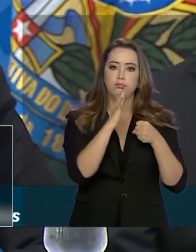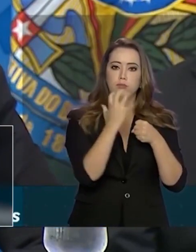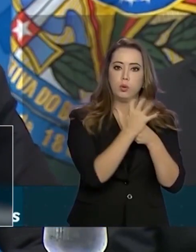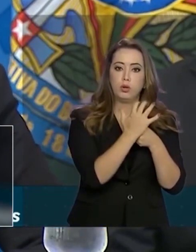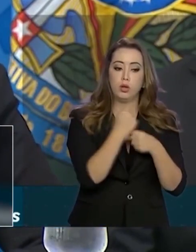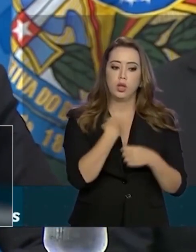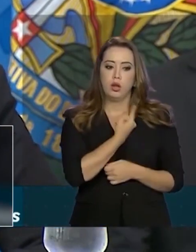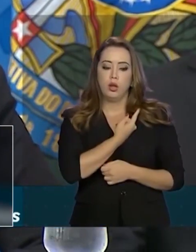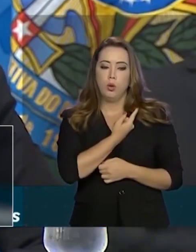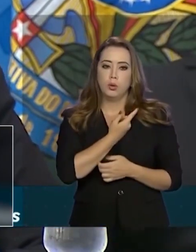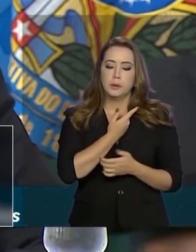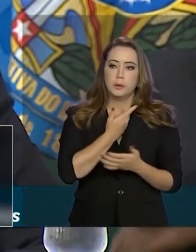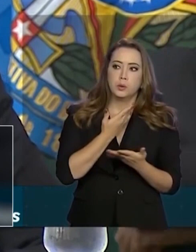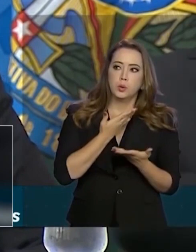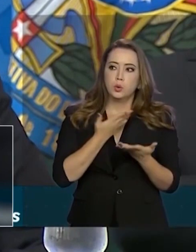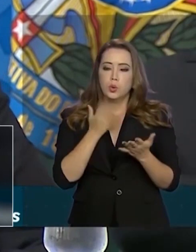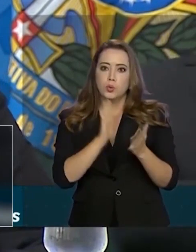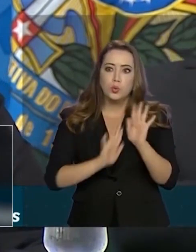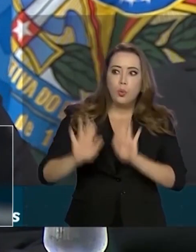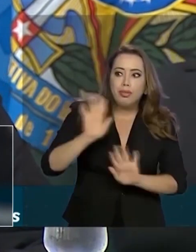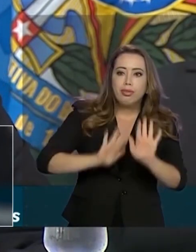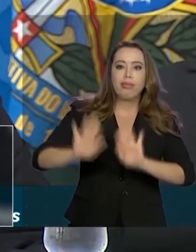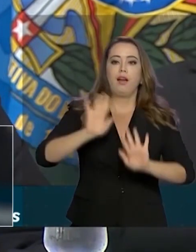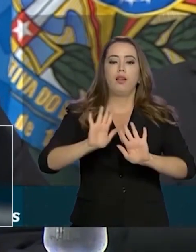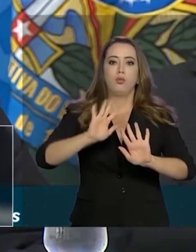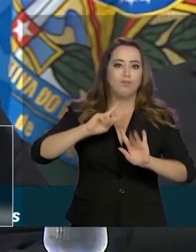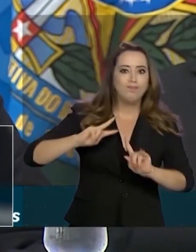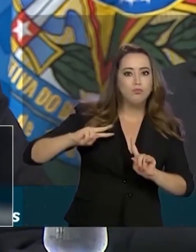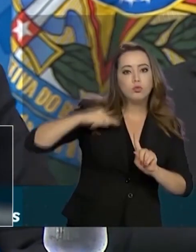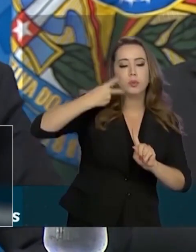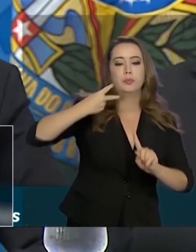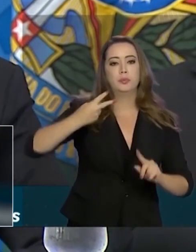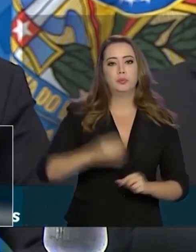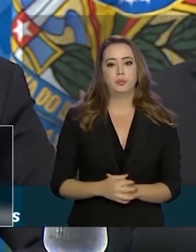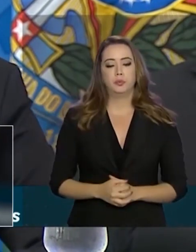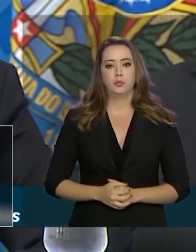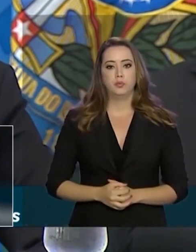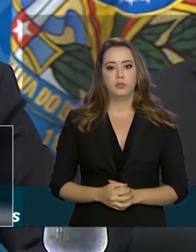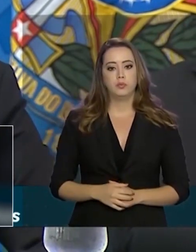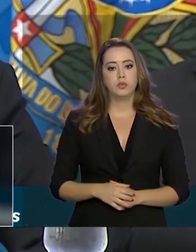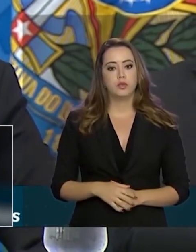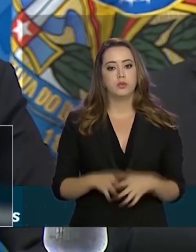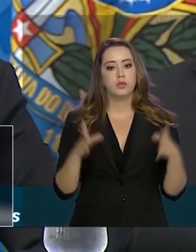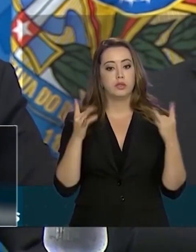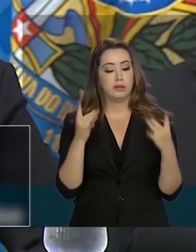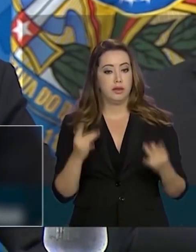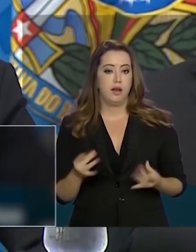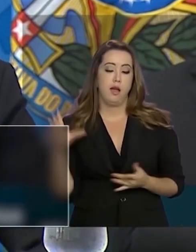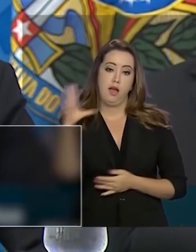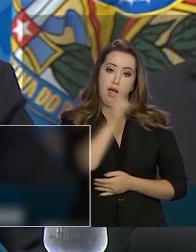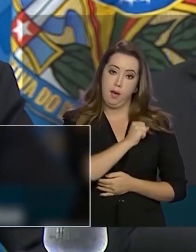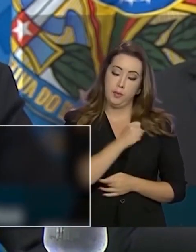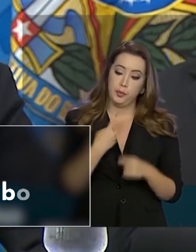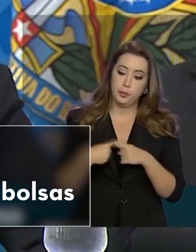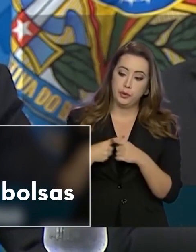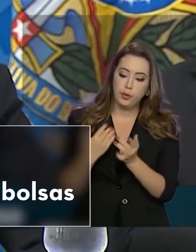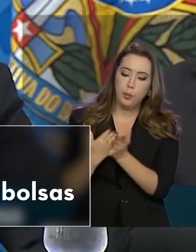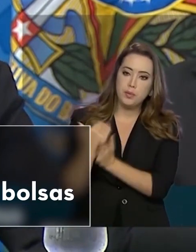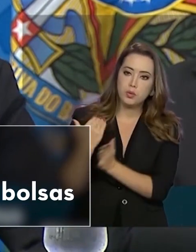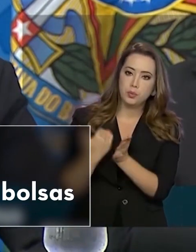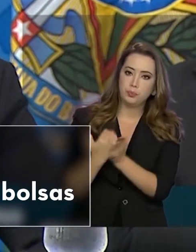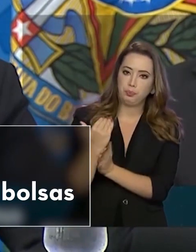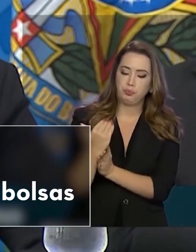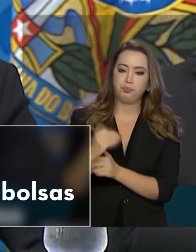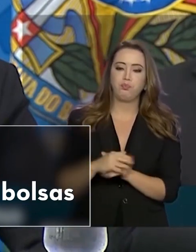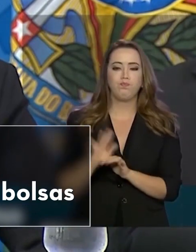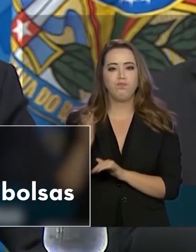de beneficiários é o menor do governo de Jair Bolsonaro e o menor desde maio de 2017, quando o Bolsa Família teve o maior corte